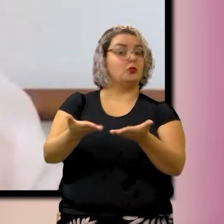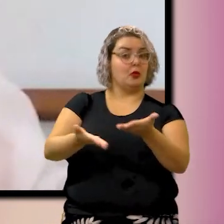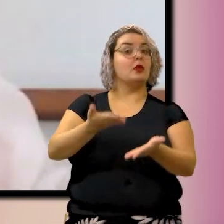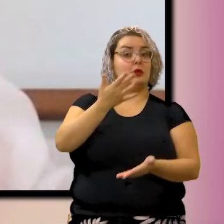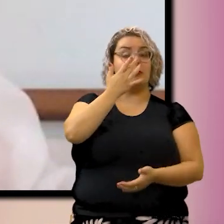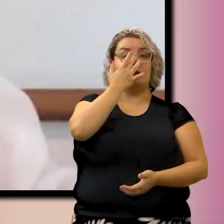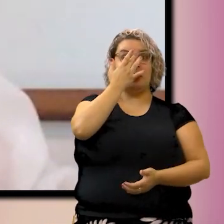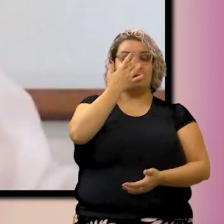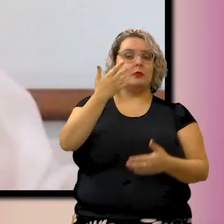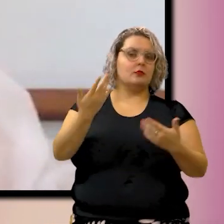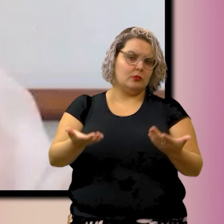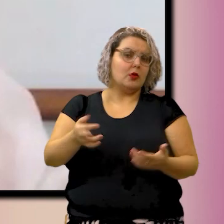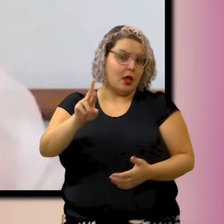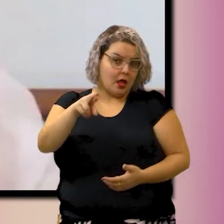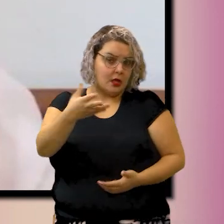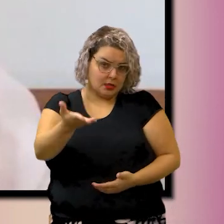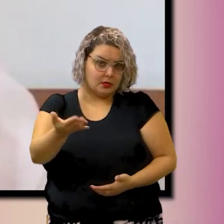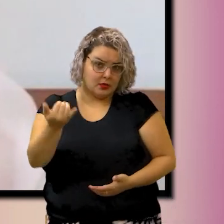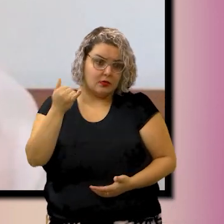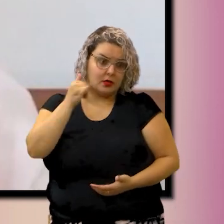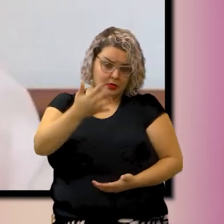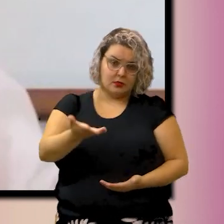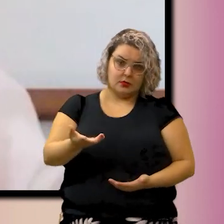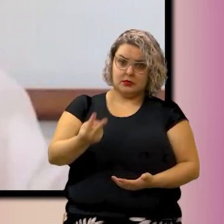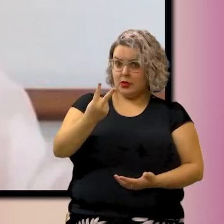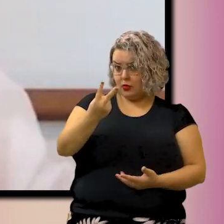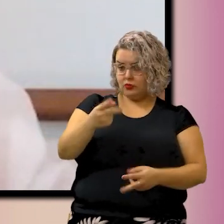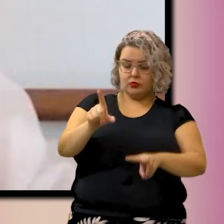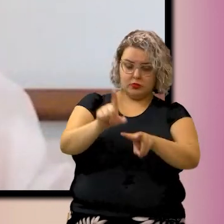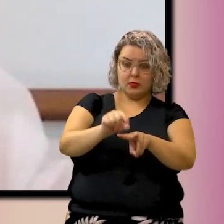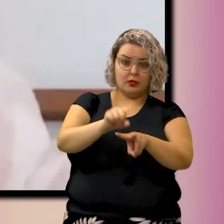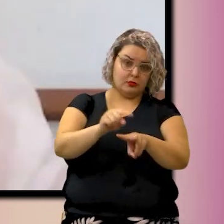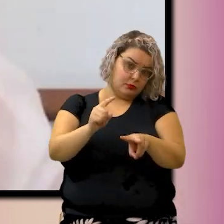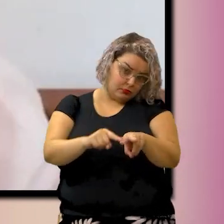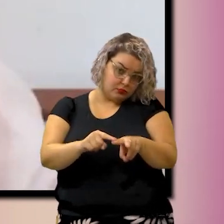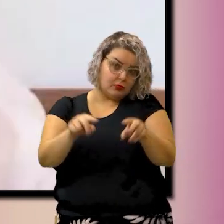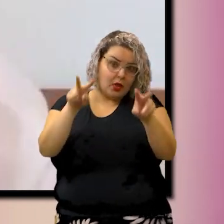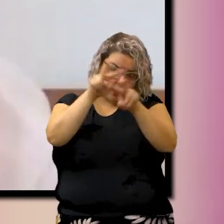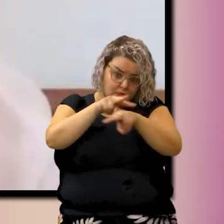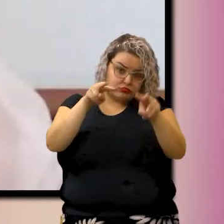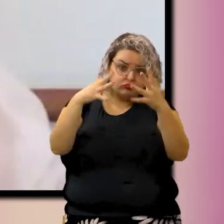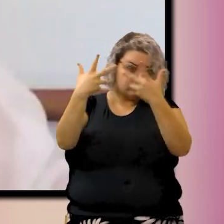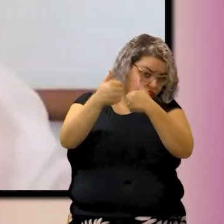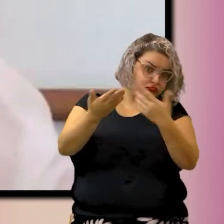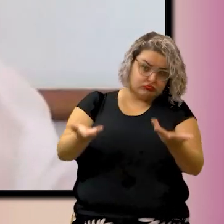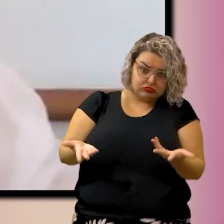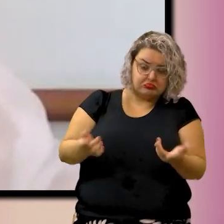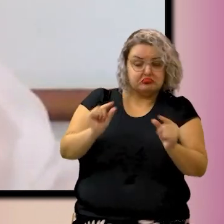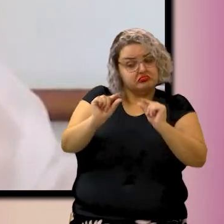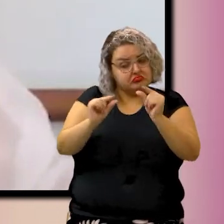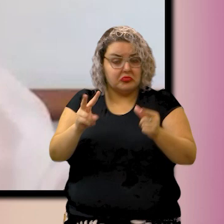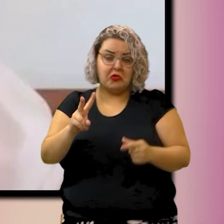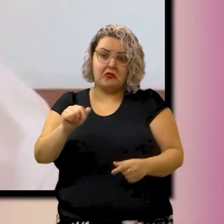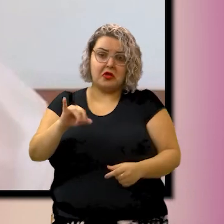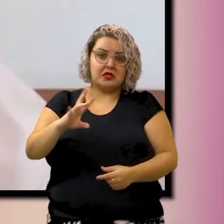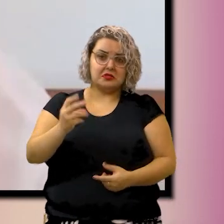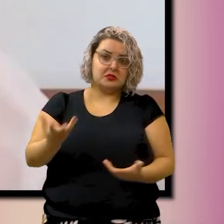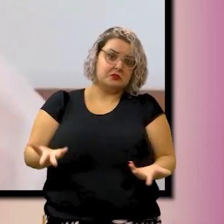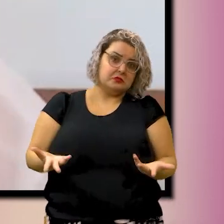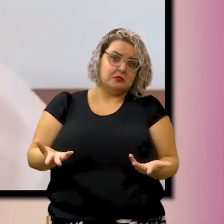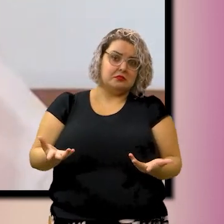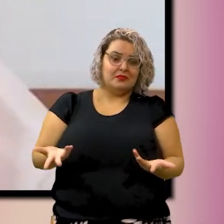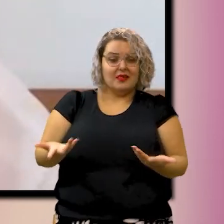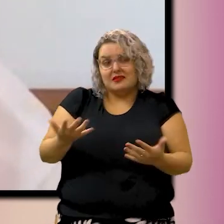indica tratamento. Por esse motivo que você falou, na verdade, são dois motivos. Um, pela questão estética. Às vezes você tem poucos vasinhos,